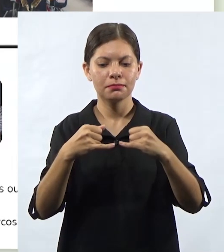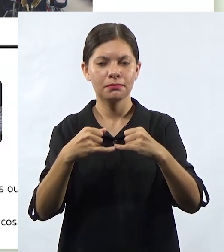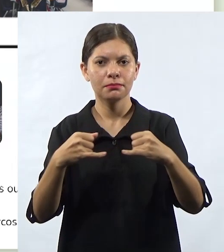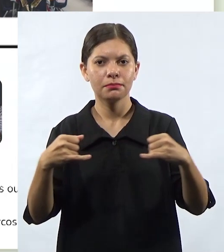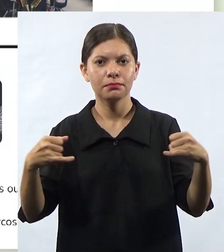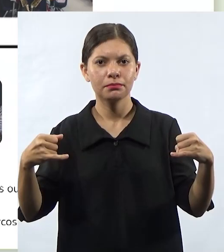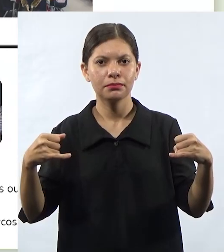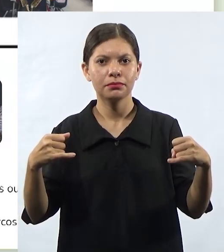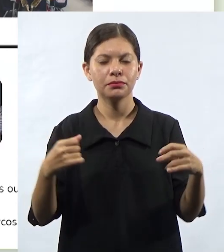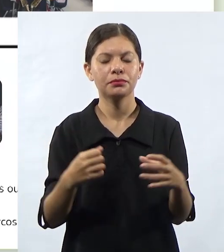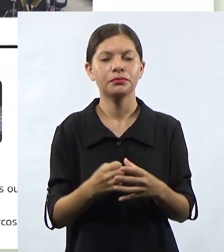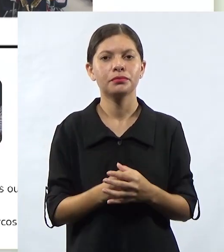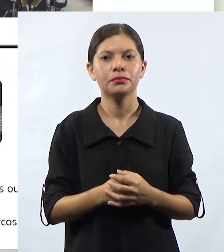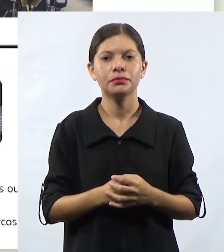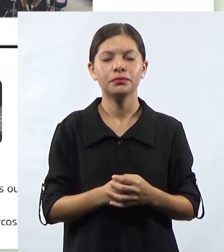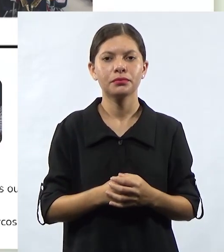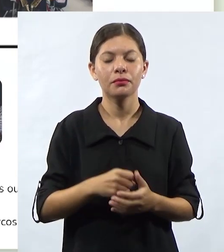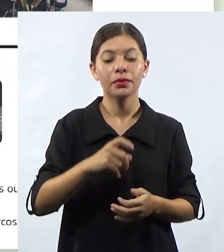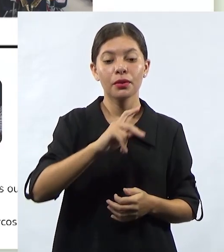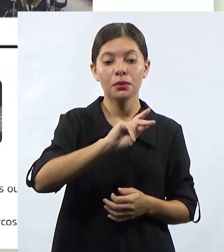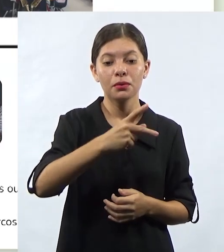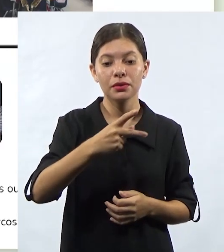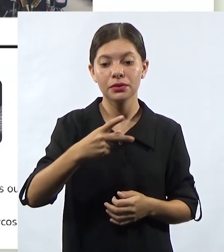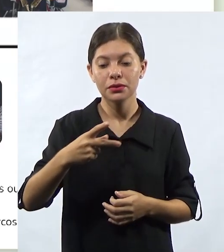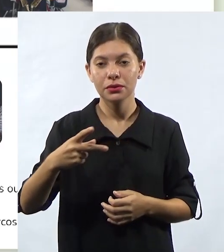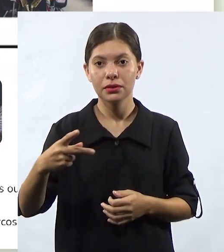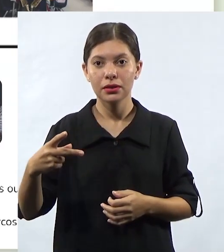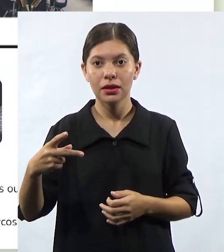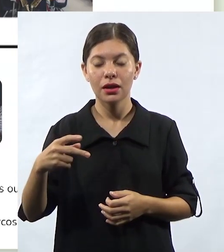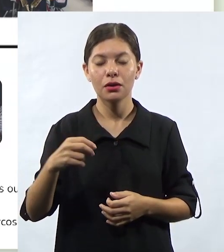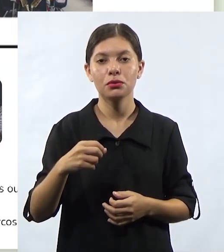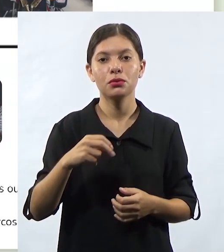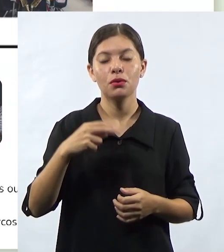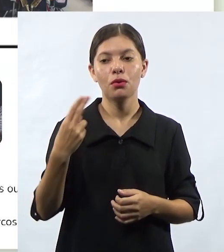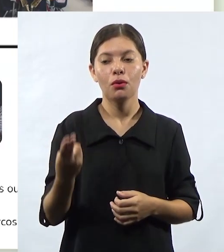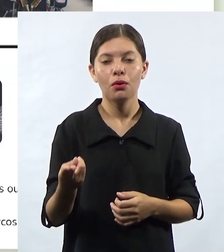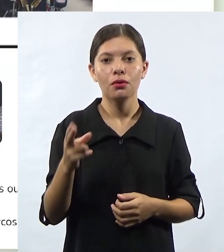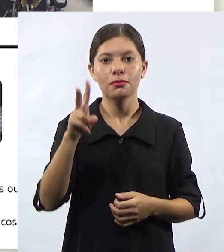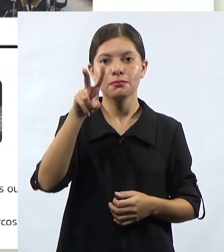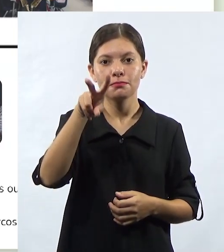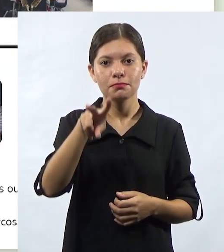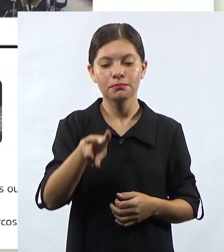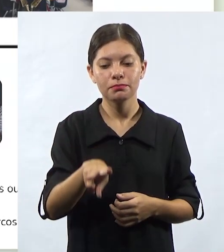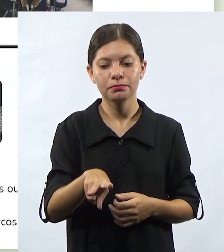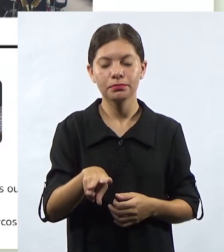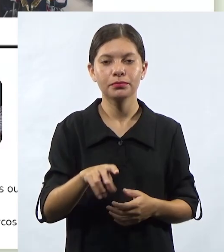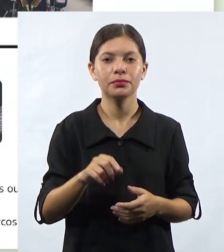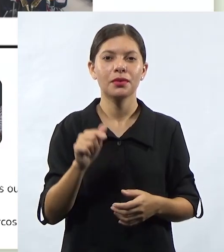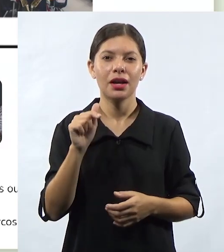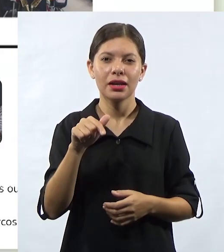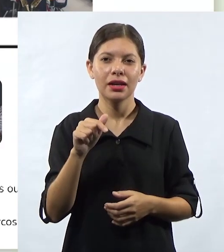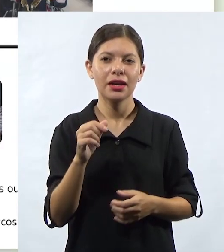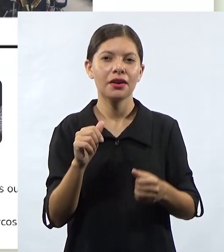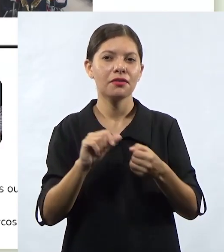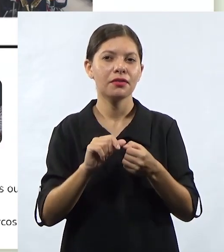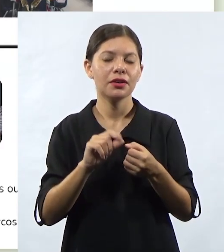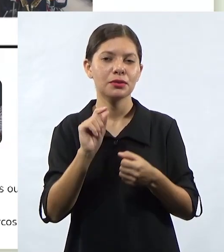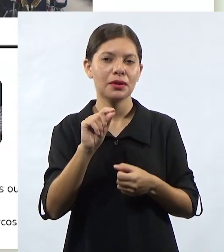estática. Você pode ter uma linha horizontal ou uma linha vertical. A opção que a gente fez aqui foi uma